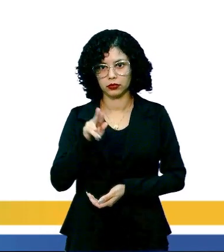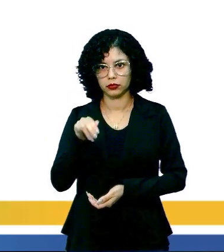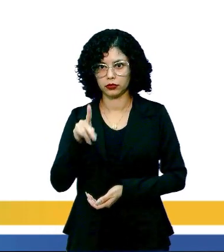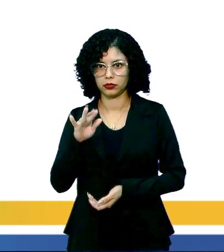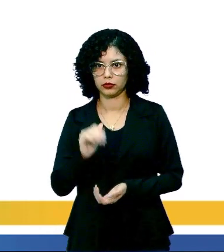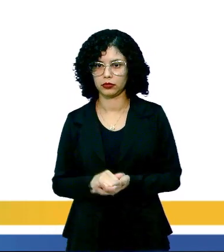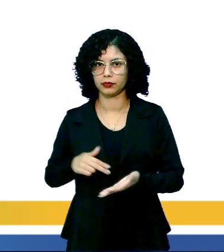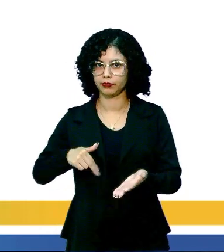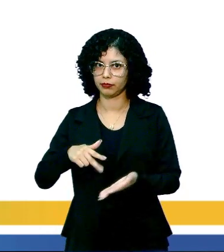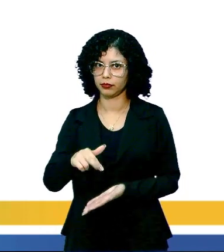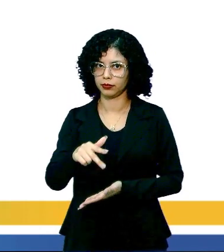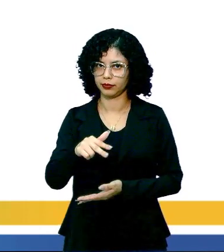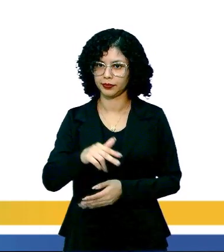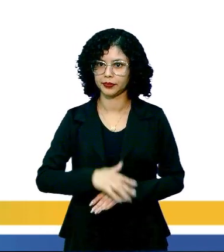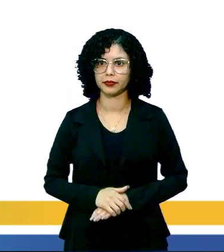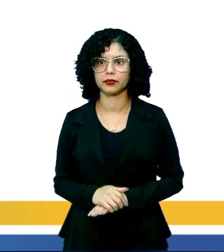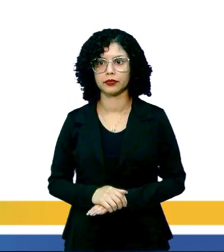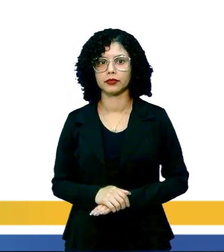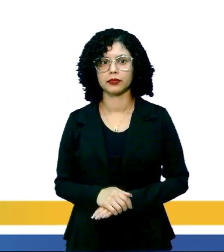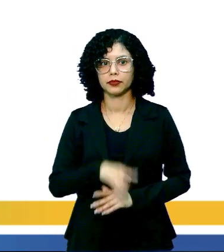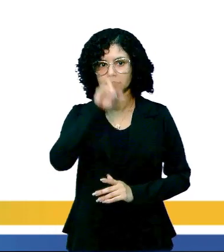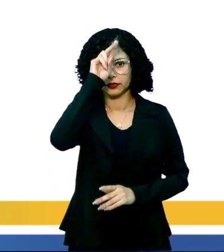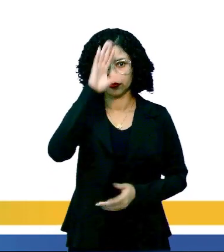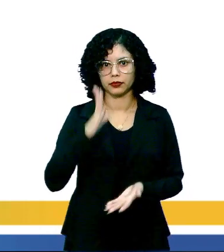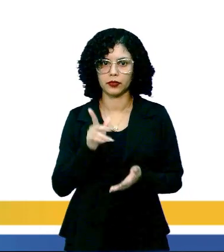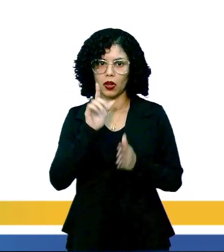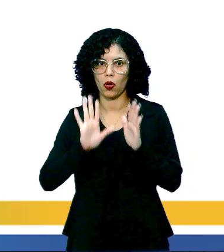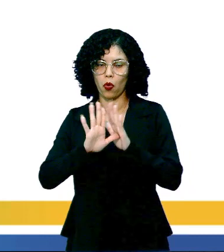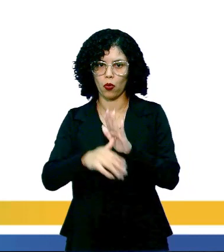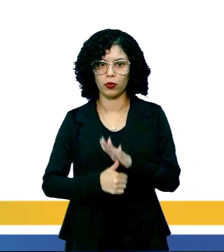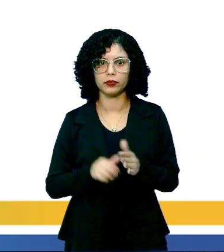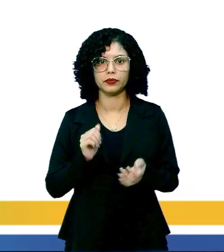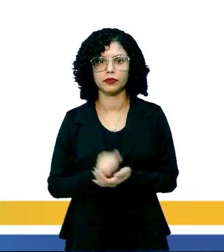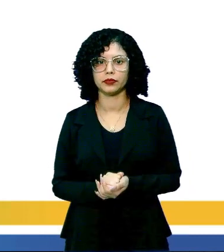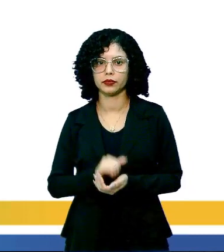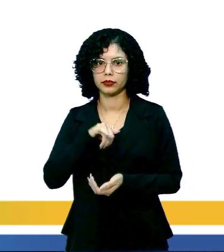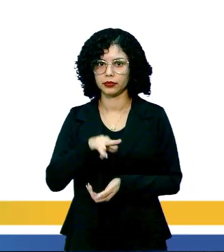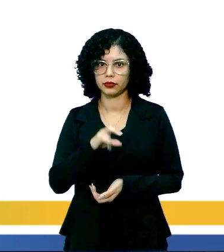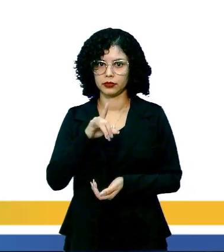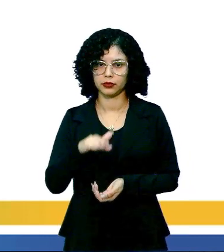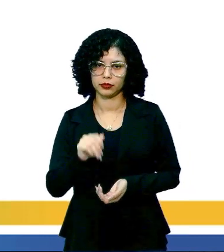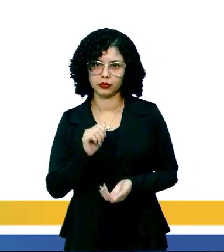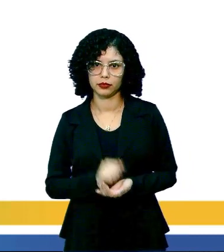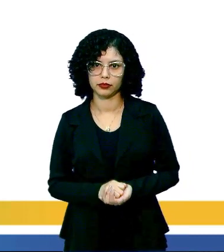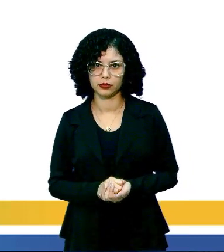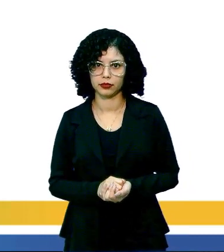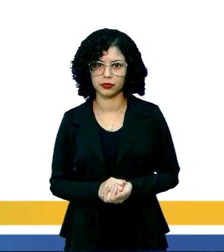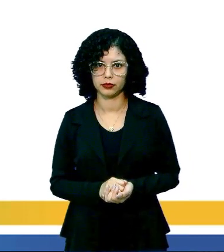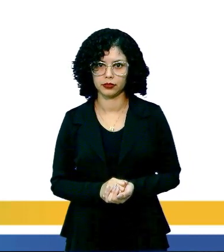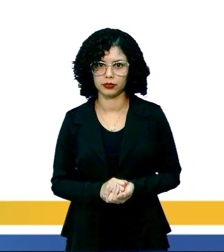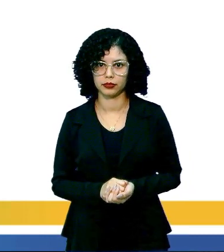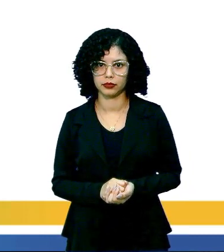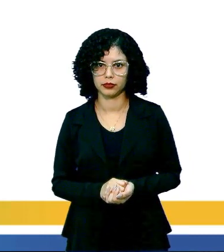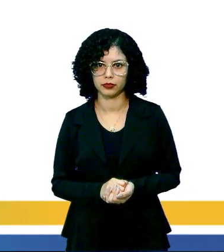cara do King Kong andando pelo chão. As baratas estavam roubando as máscaras.